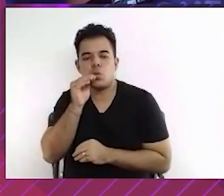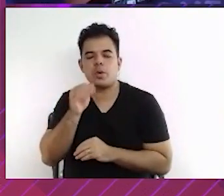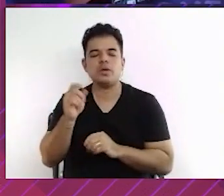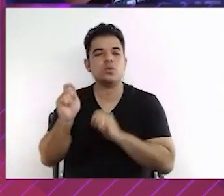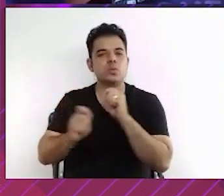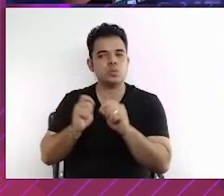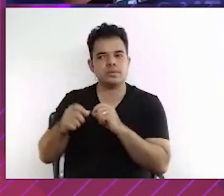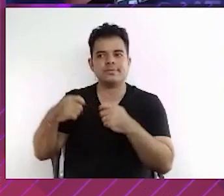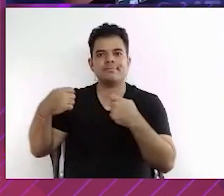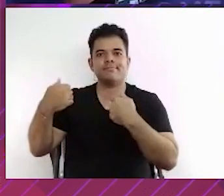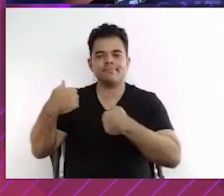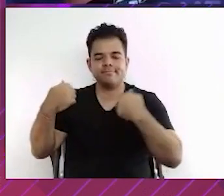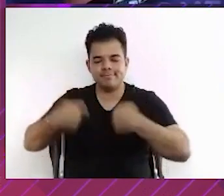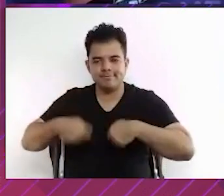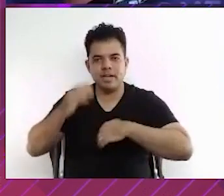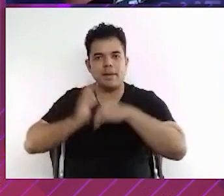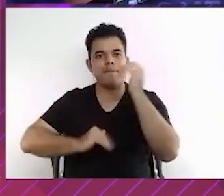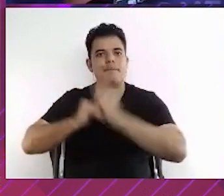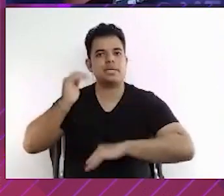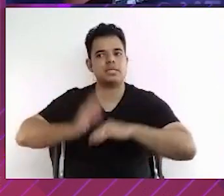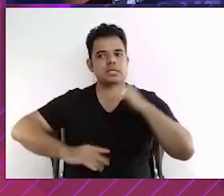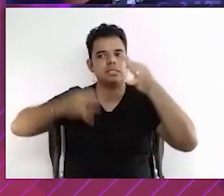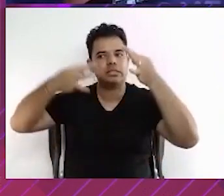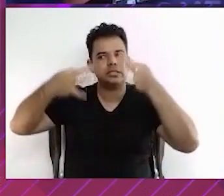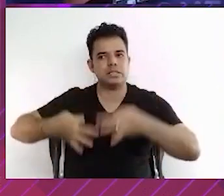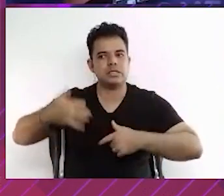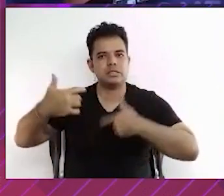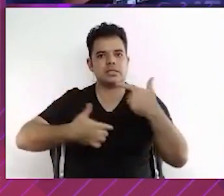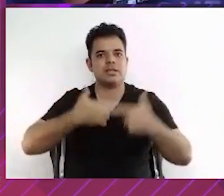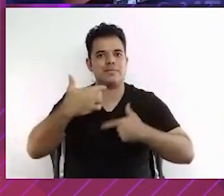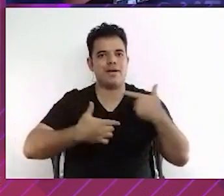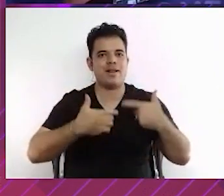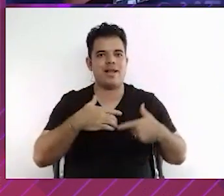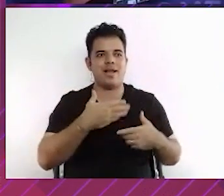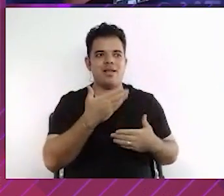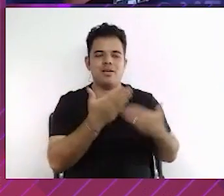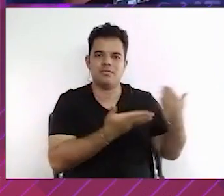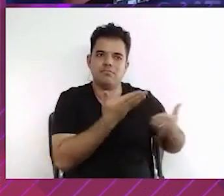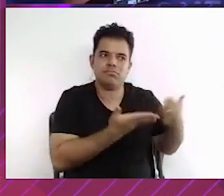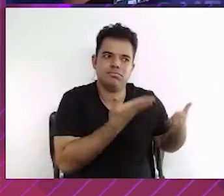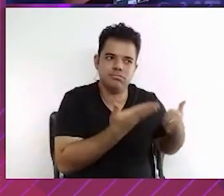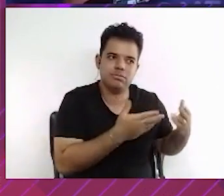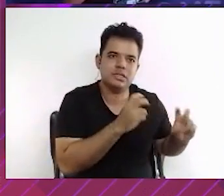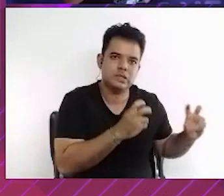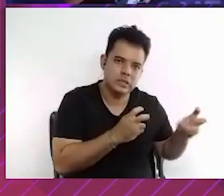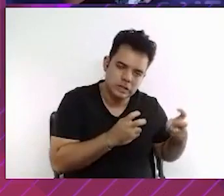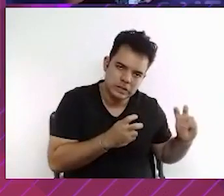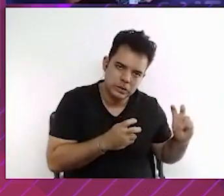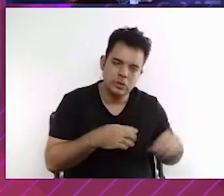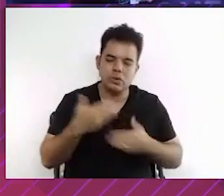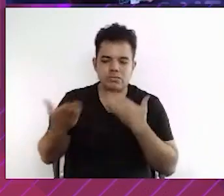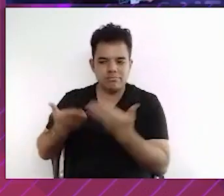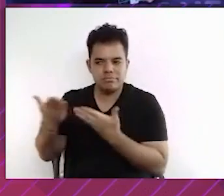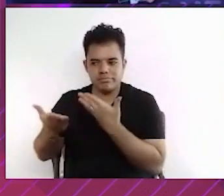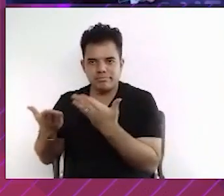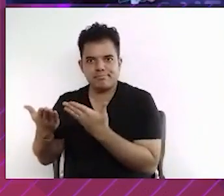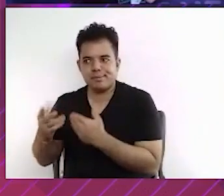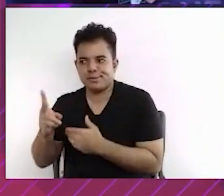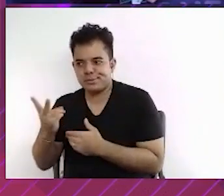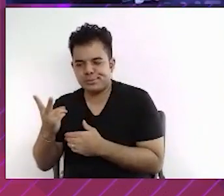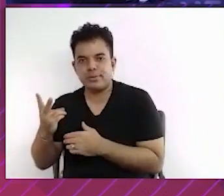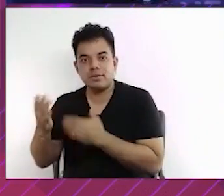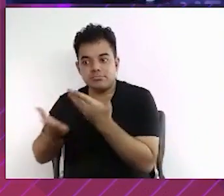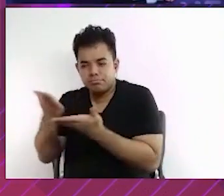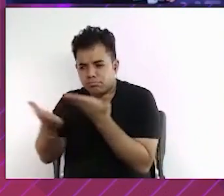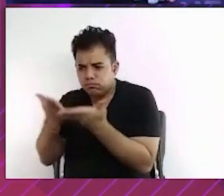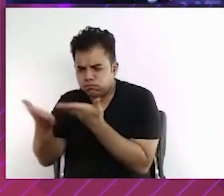para trabalhar em cada setor. Que nem eu tinha explicado para vocês antes, né, que uma pessoa de terapia